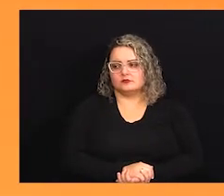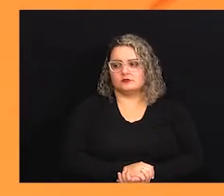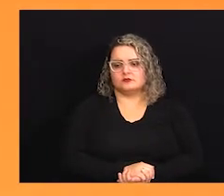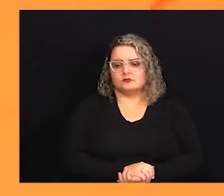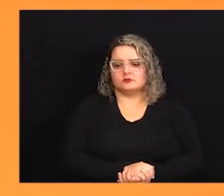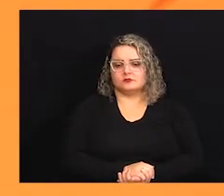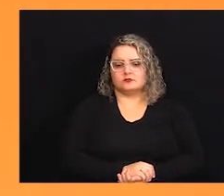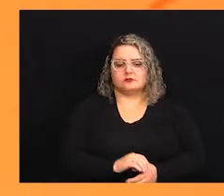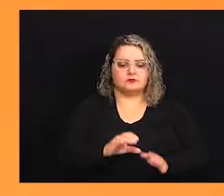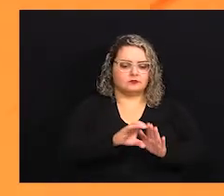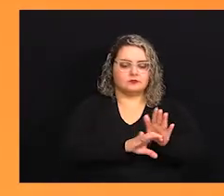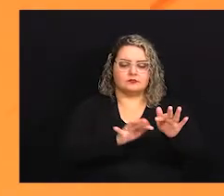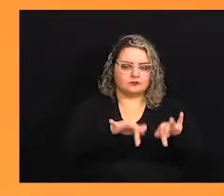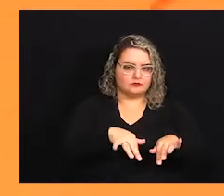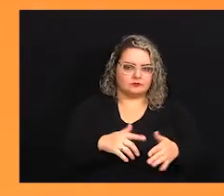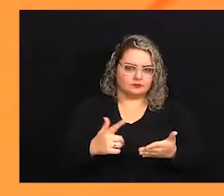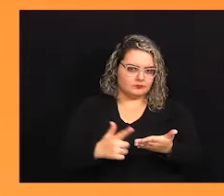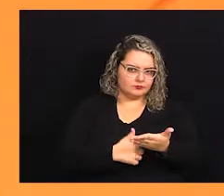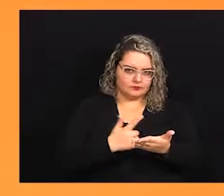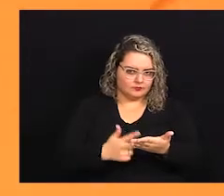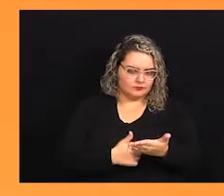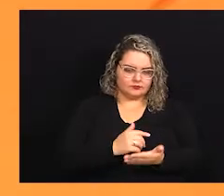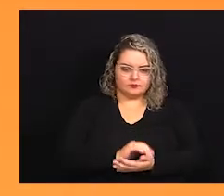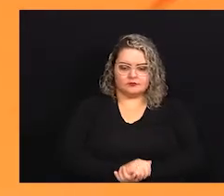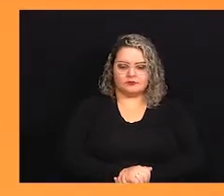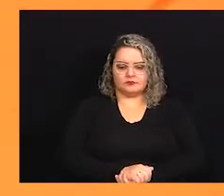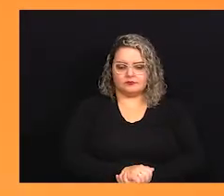era um capítulo já para o final do livro,